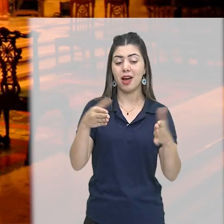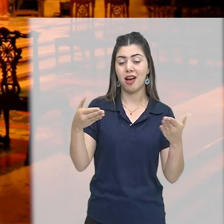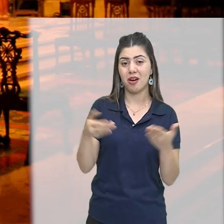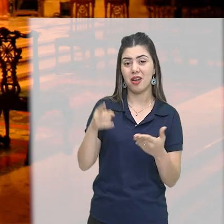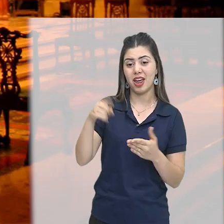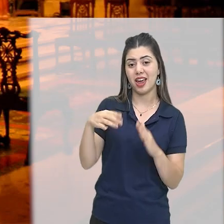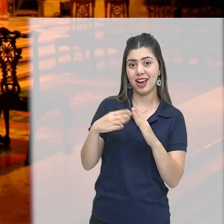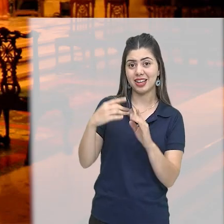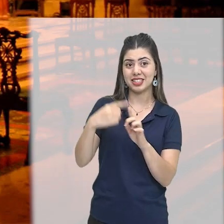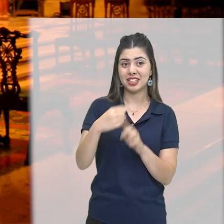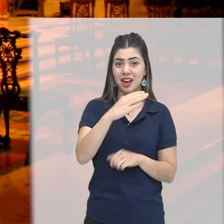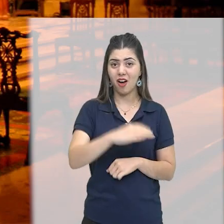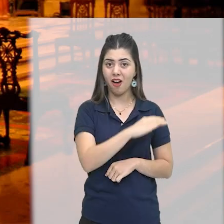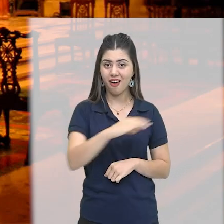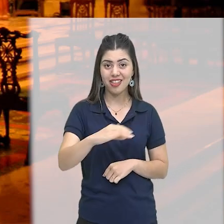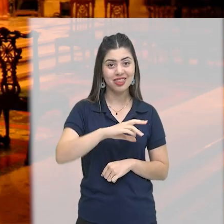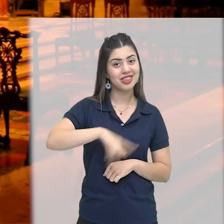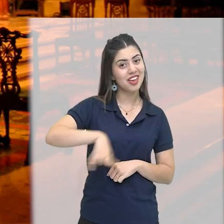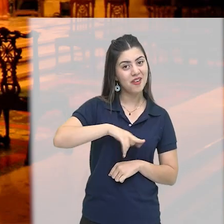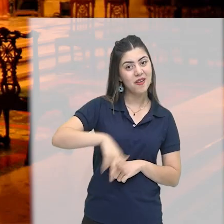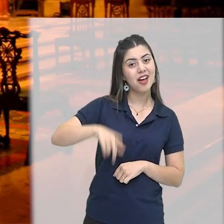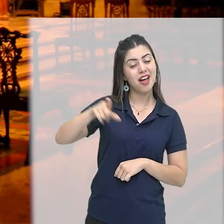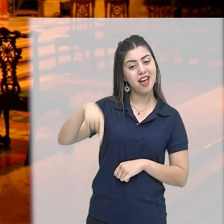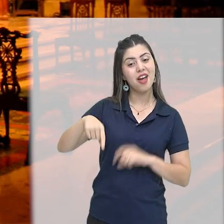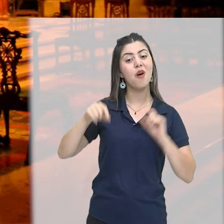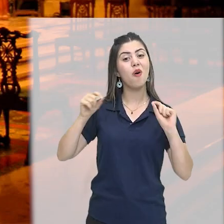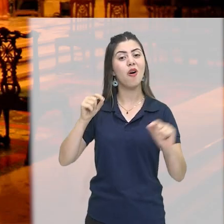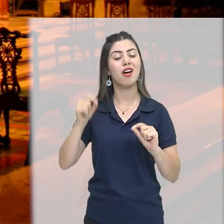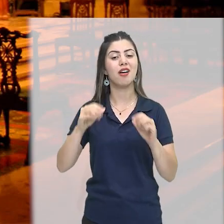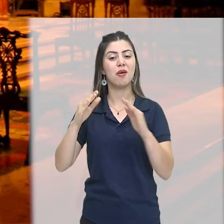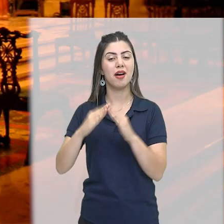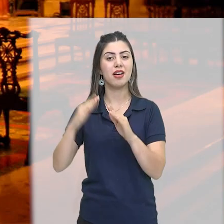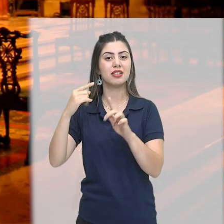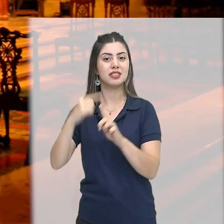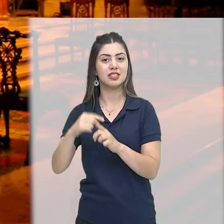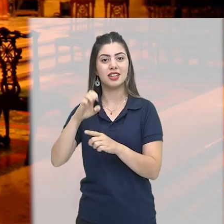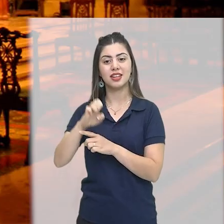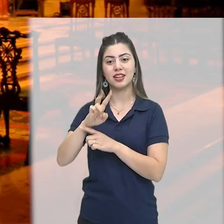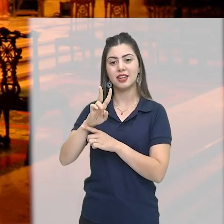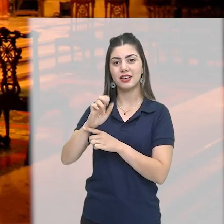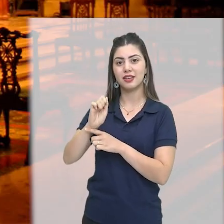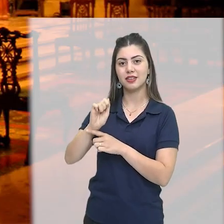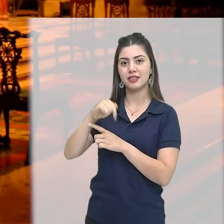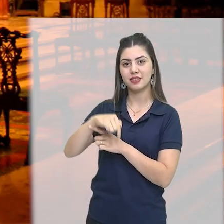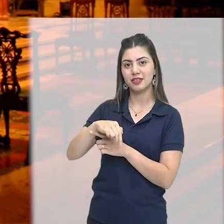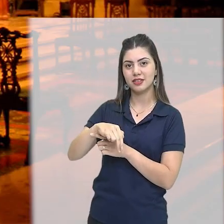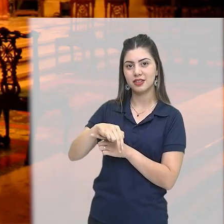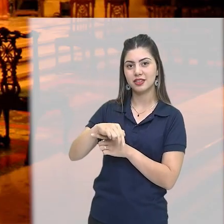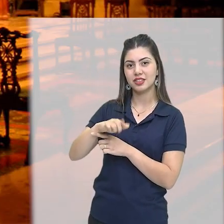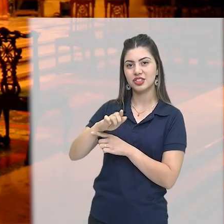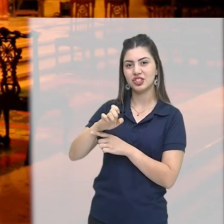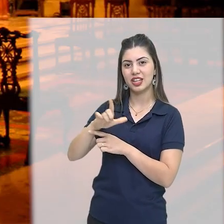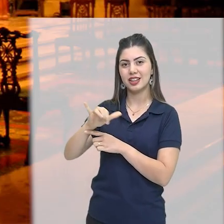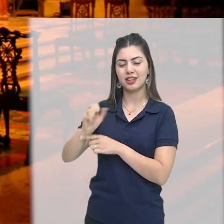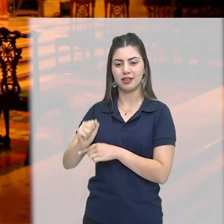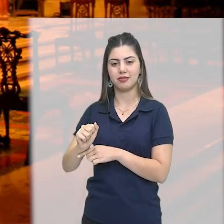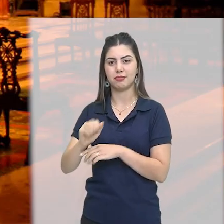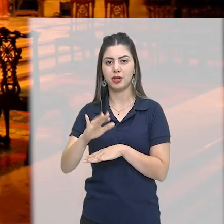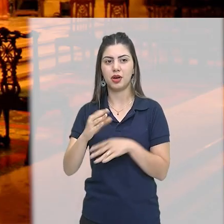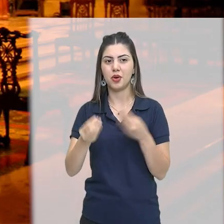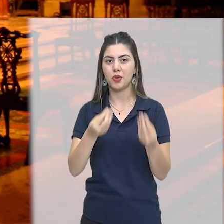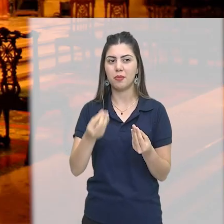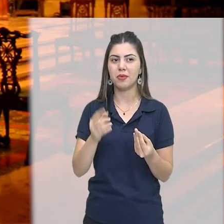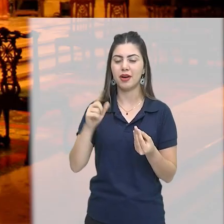igreja não é uma igreja católica, ela é uma igreja evangélica. Como assim? É